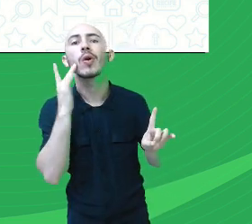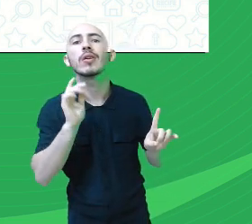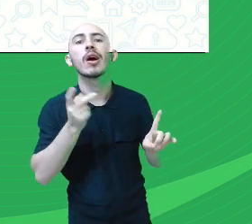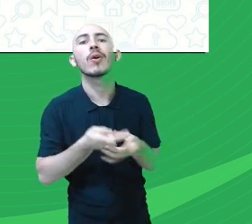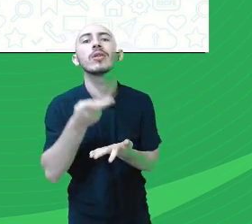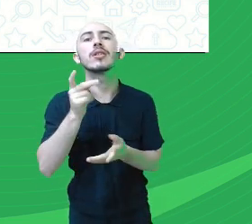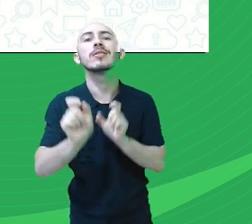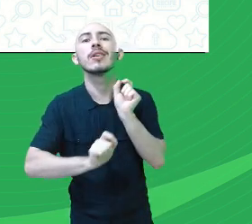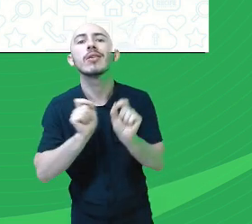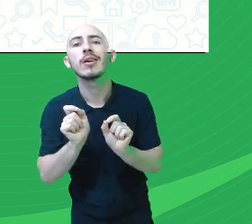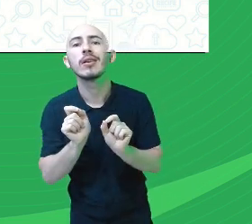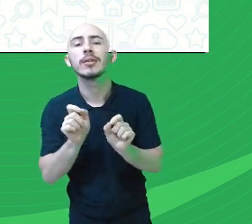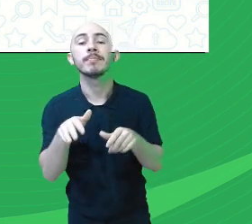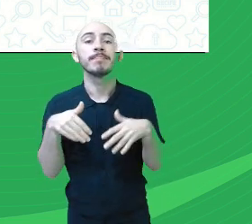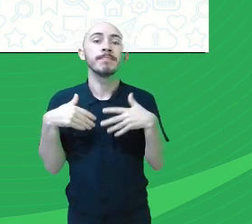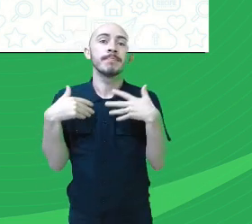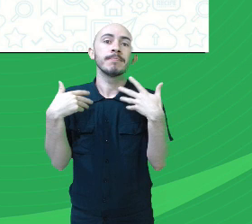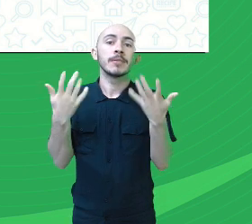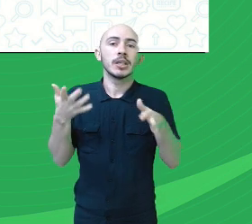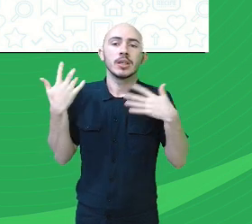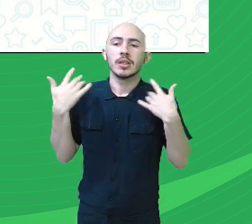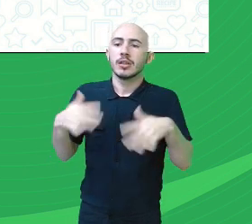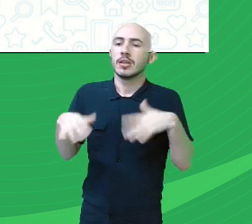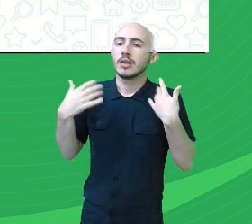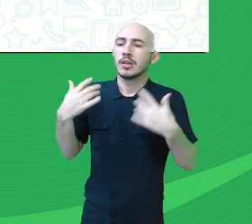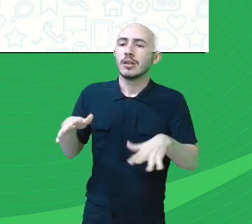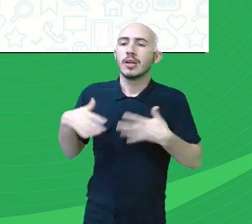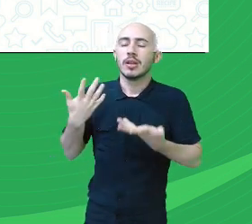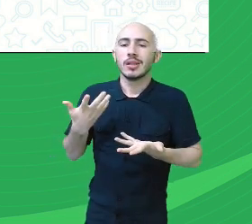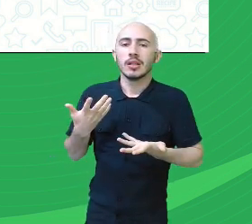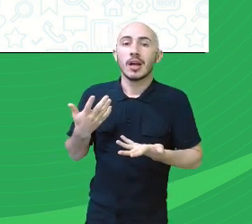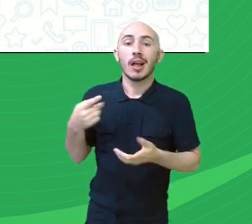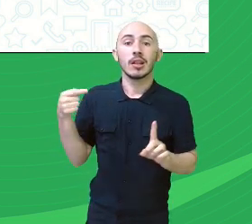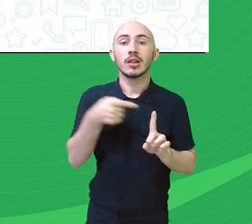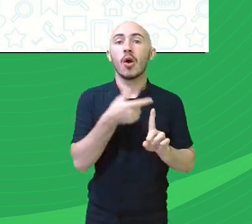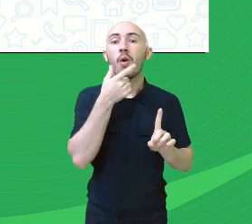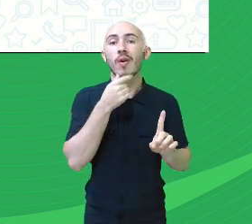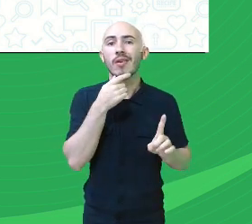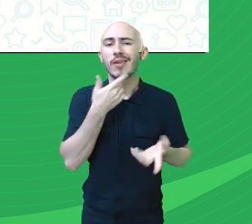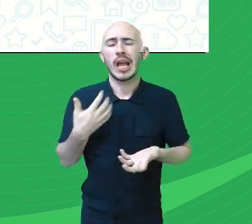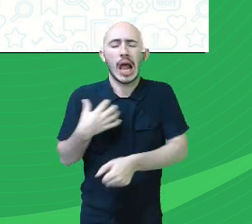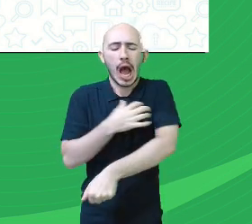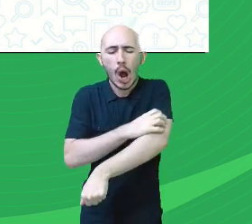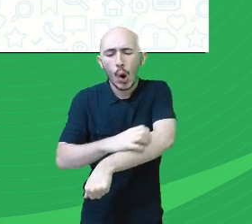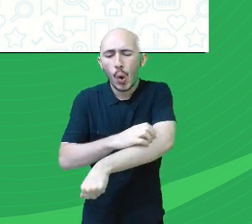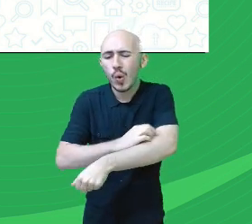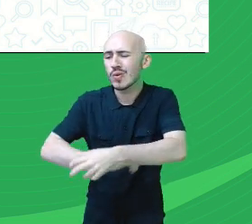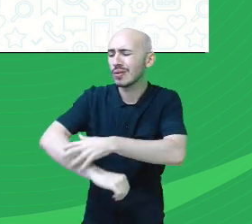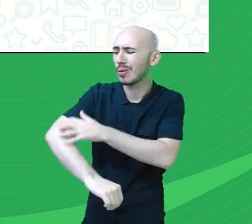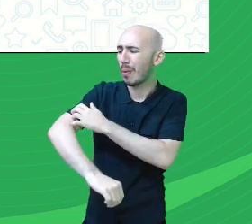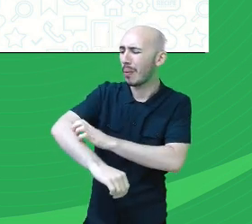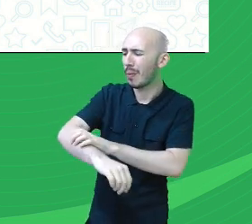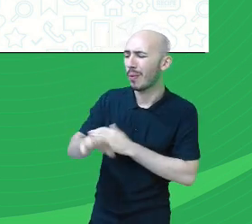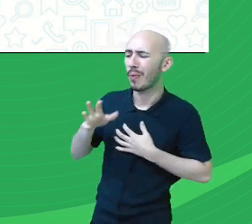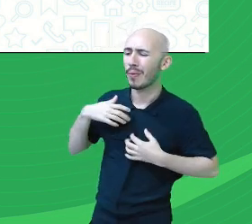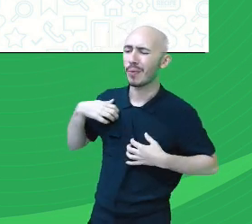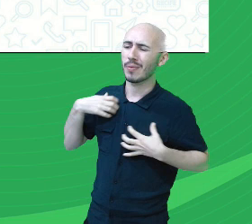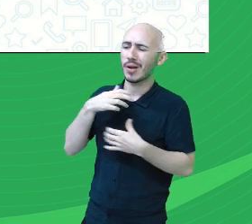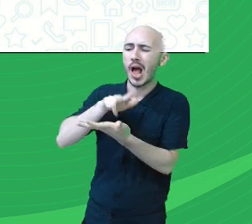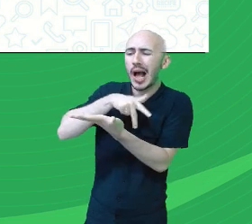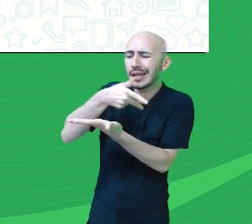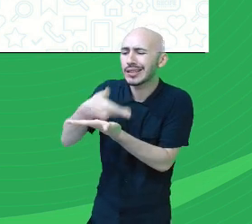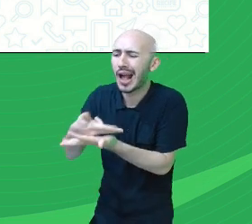está acontecendo com ele? Ele começa a sentir uma coceira no corpo e ele cai no chão e